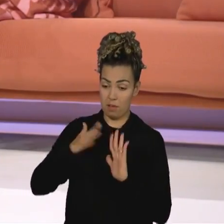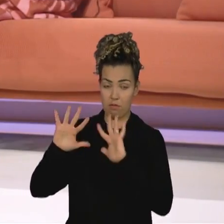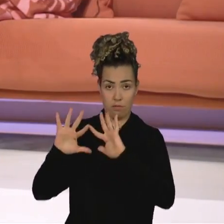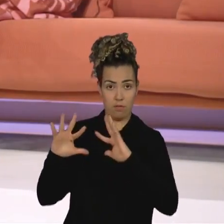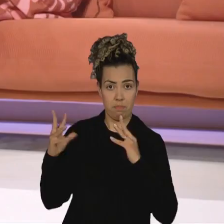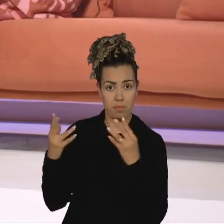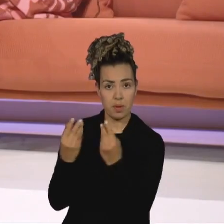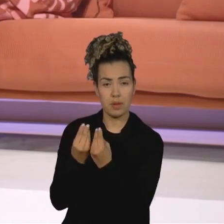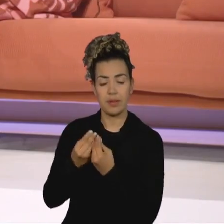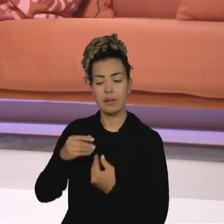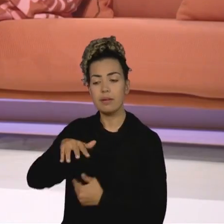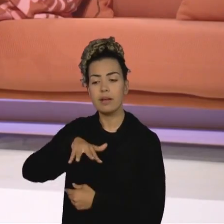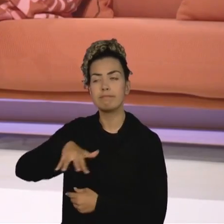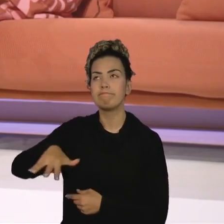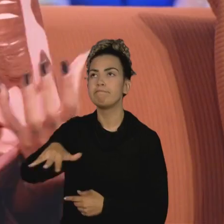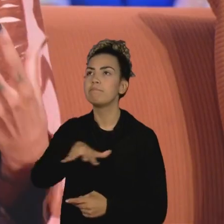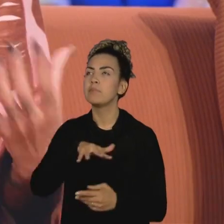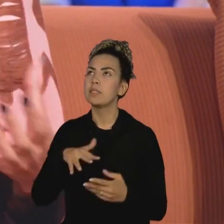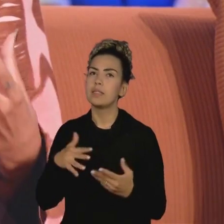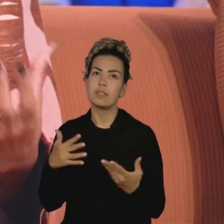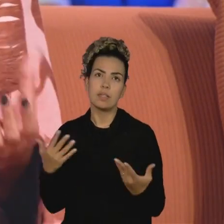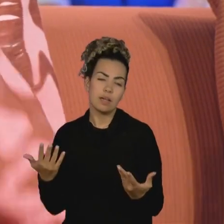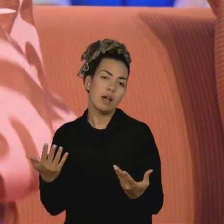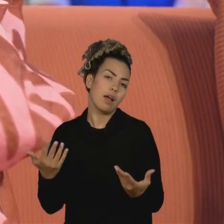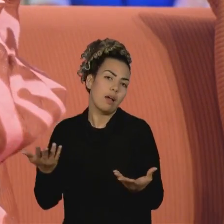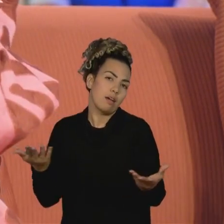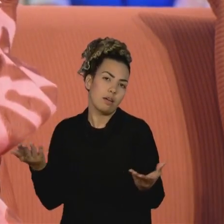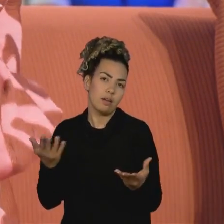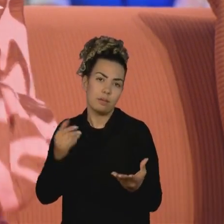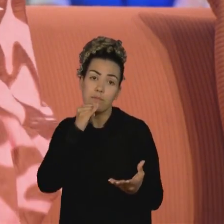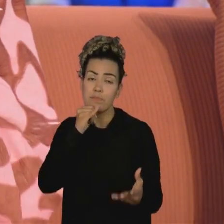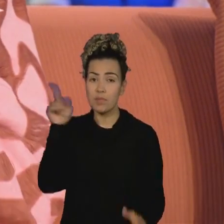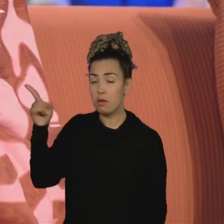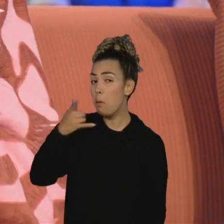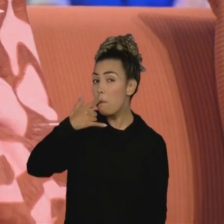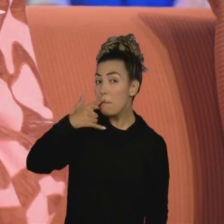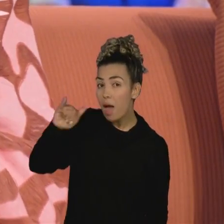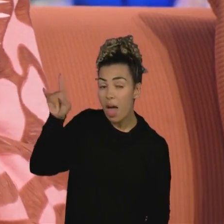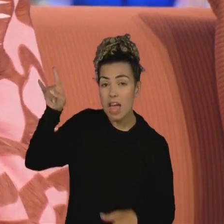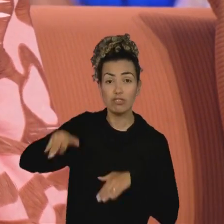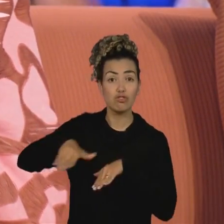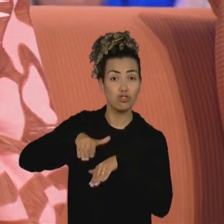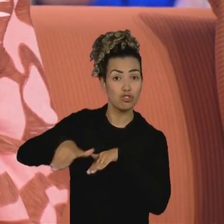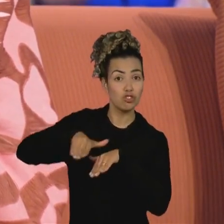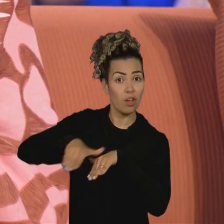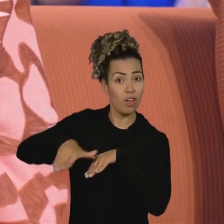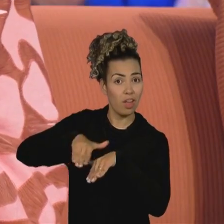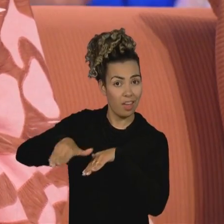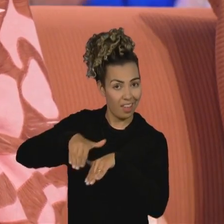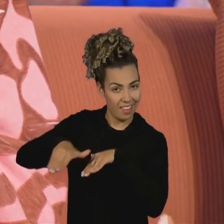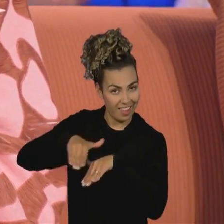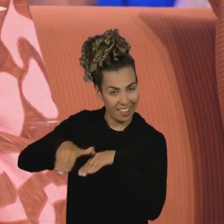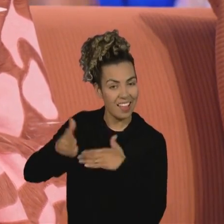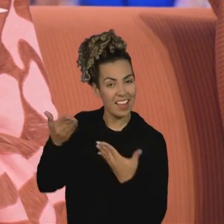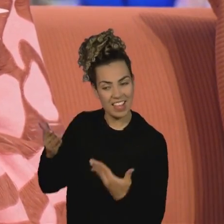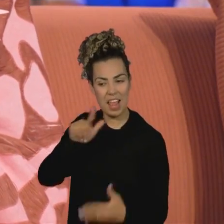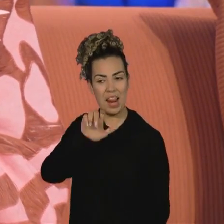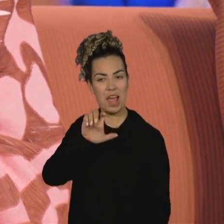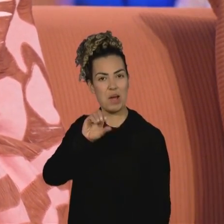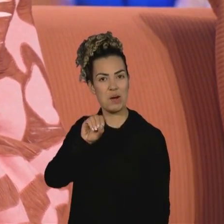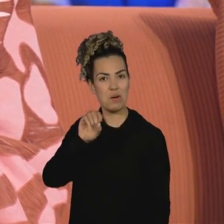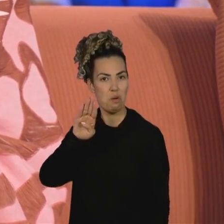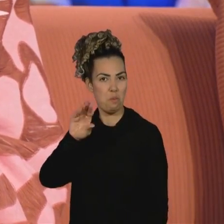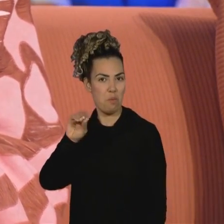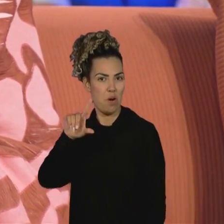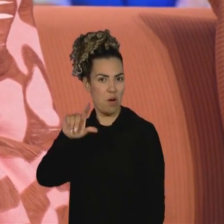formada, assim, eu já entendi, assim, que meu meu pai era DJ, né? Meu pai era DJ Léo Bola. Ele tinha